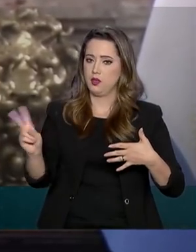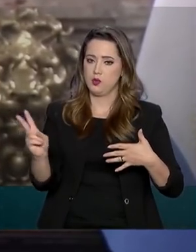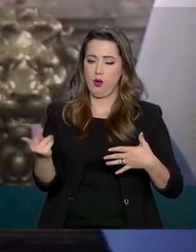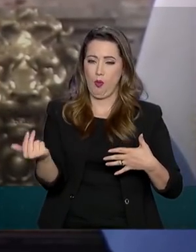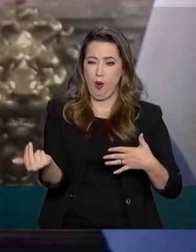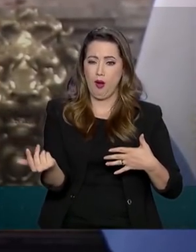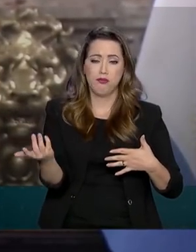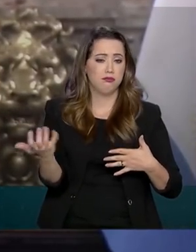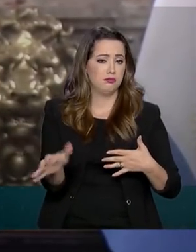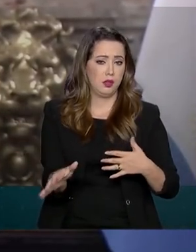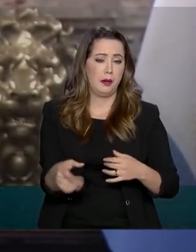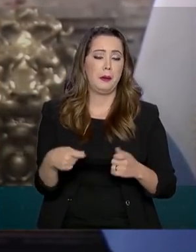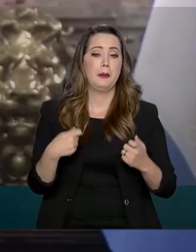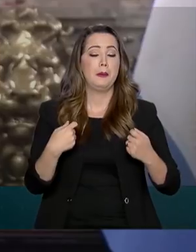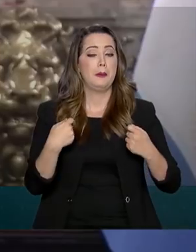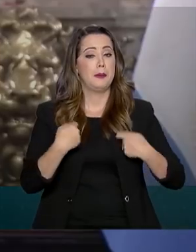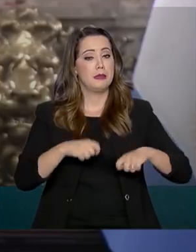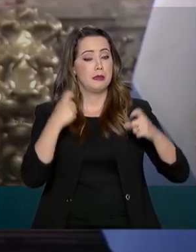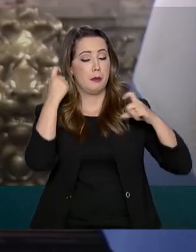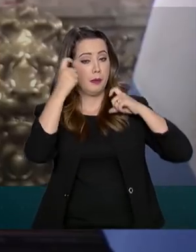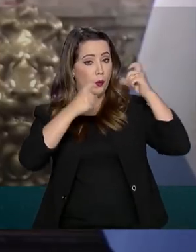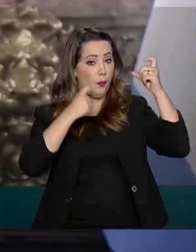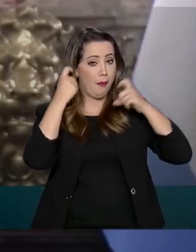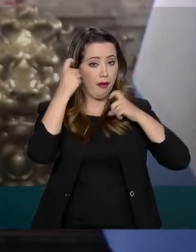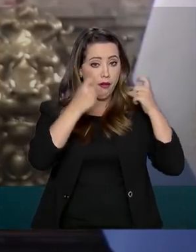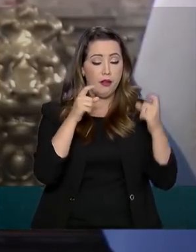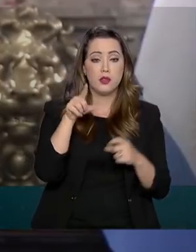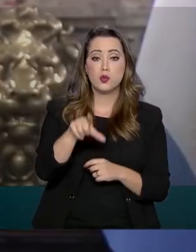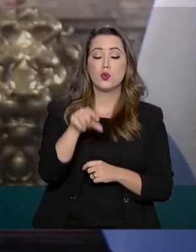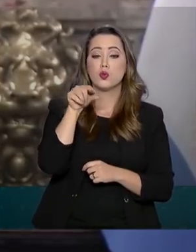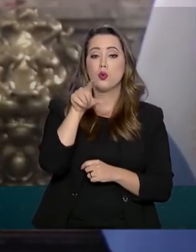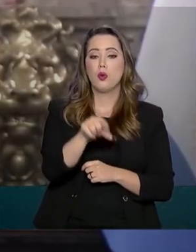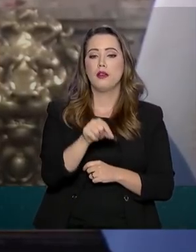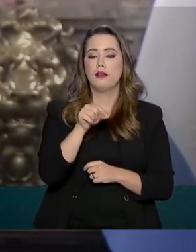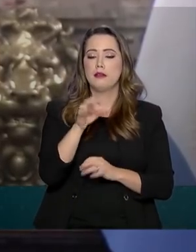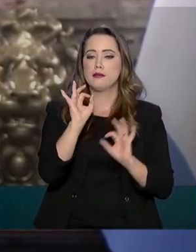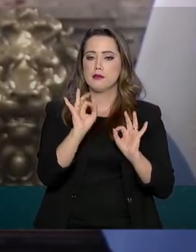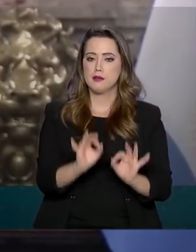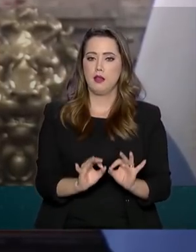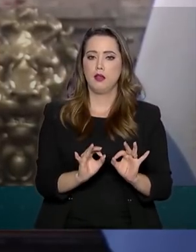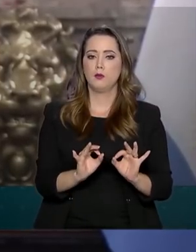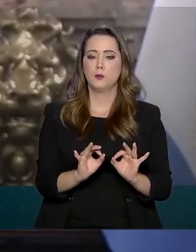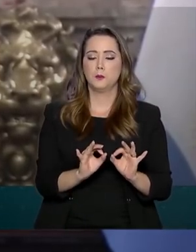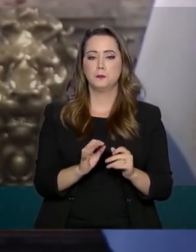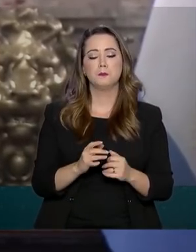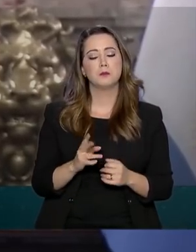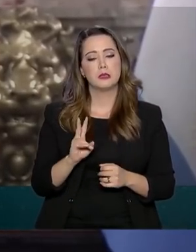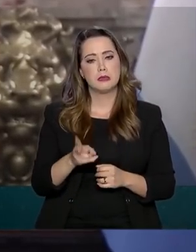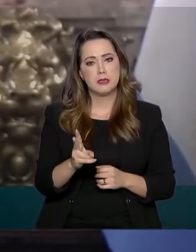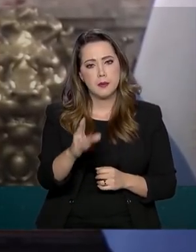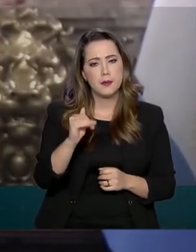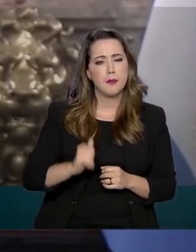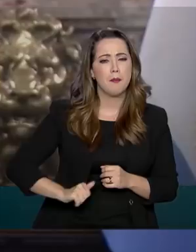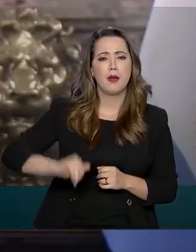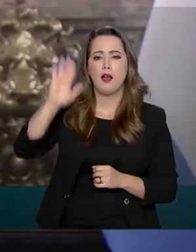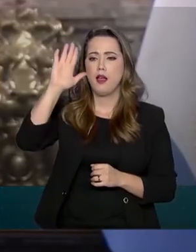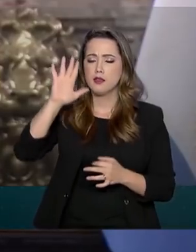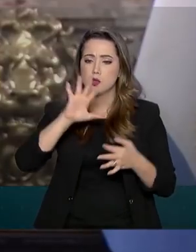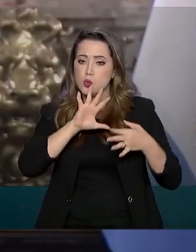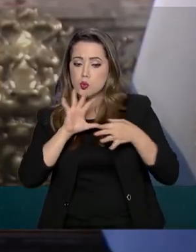Devemos nos preocupar e tomar decisões concretas nesse sentido, cada vez mais